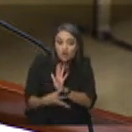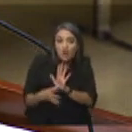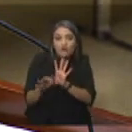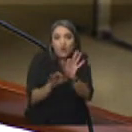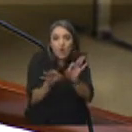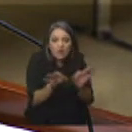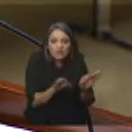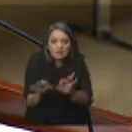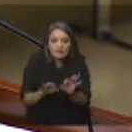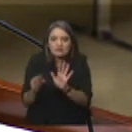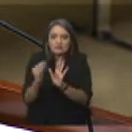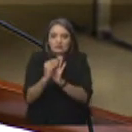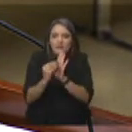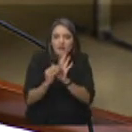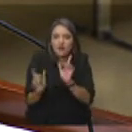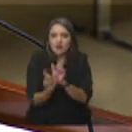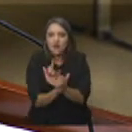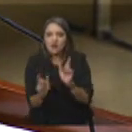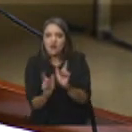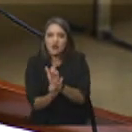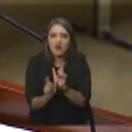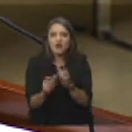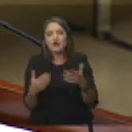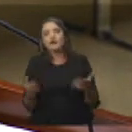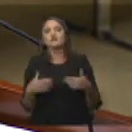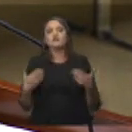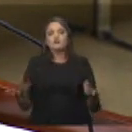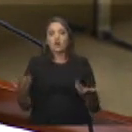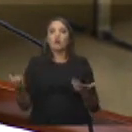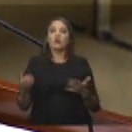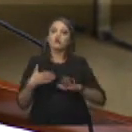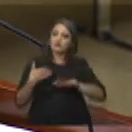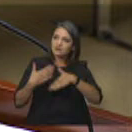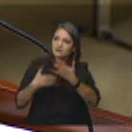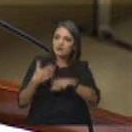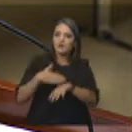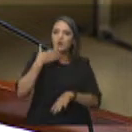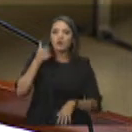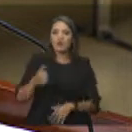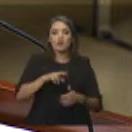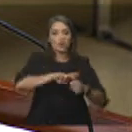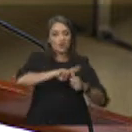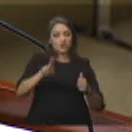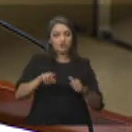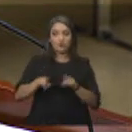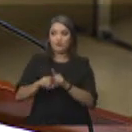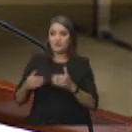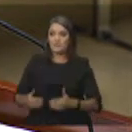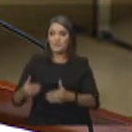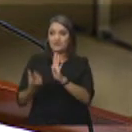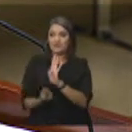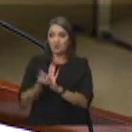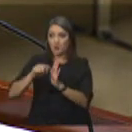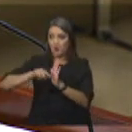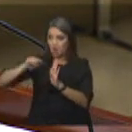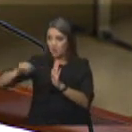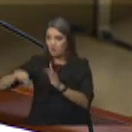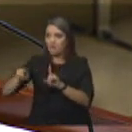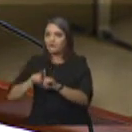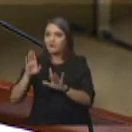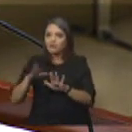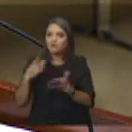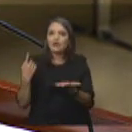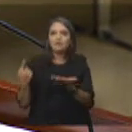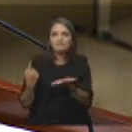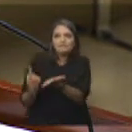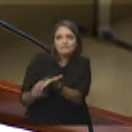de aprimoramentos constantes, a Advocacia Geral da União, em conjunto com o Ministério da Economia, já está estudando um novo decreto. E, nesse